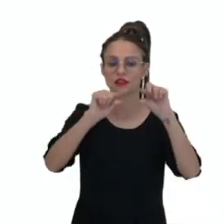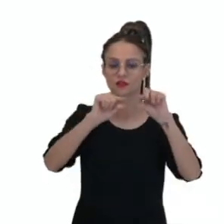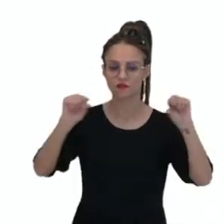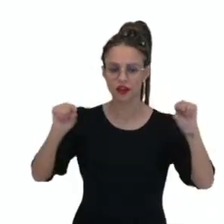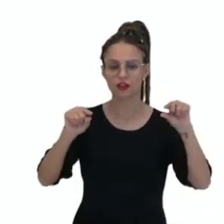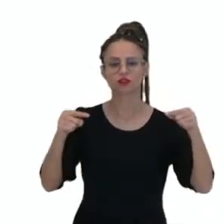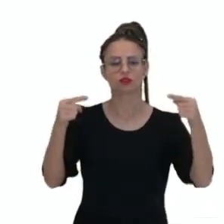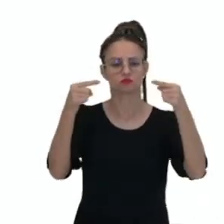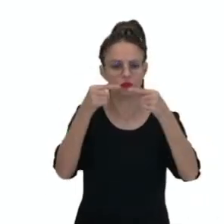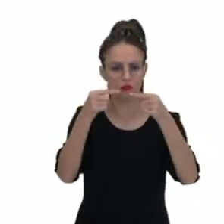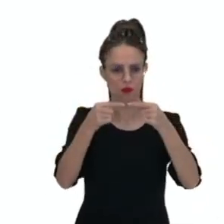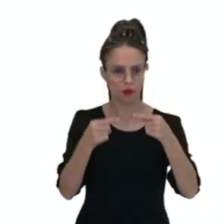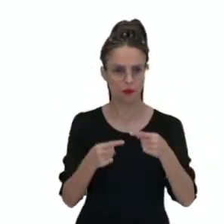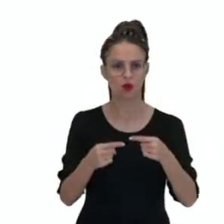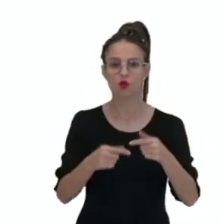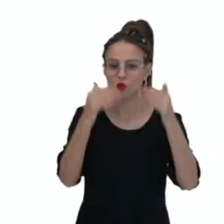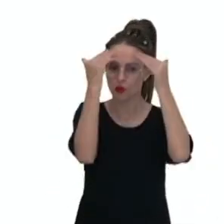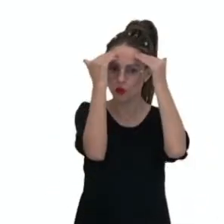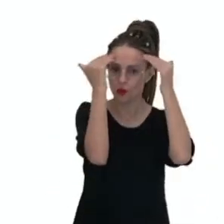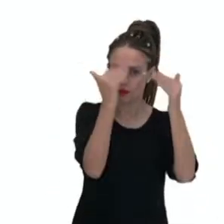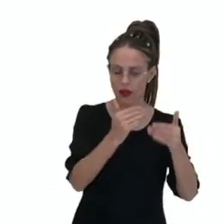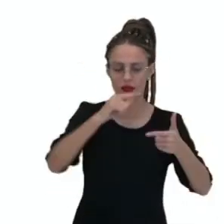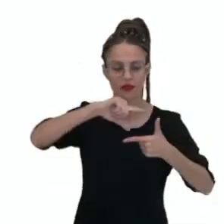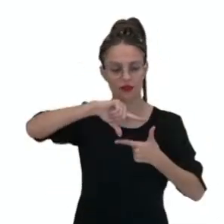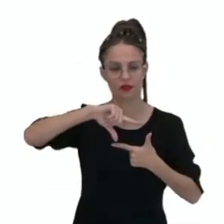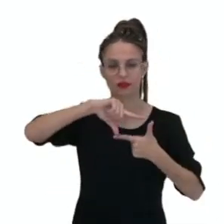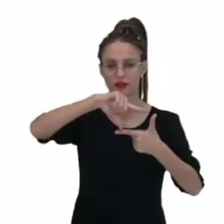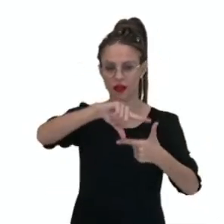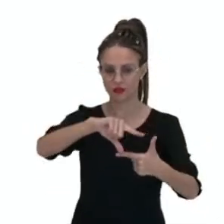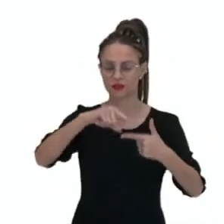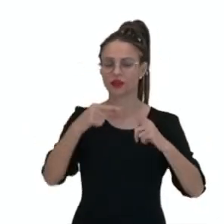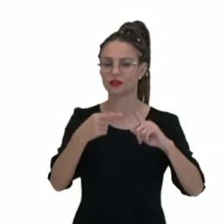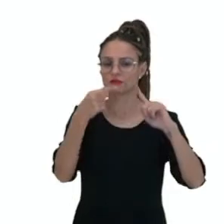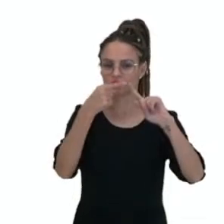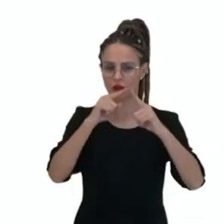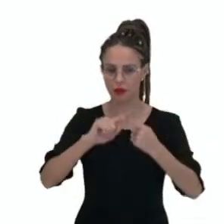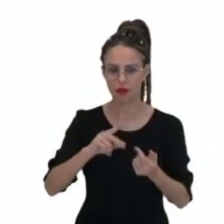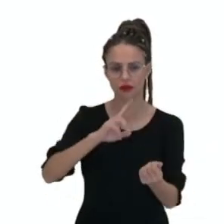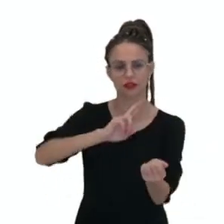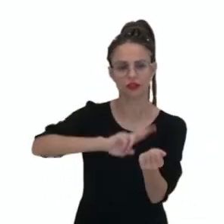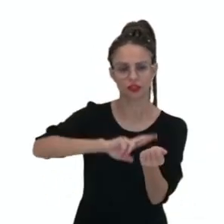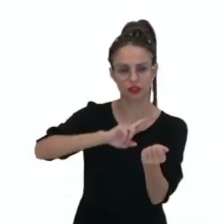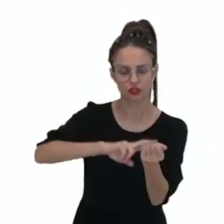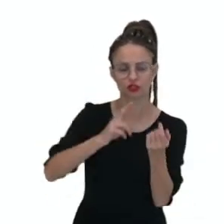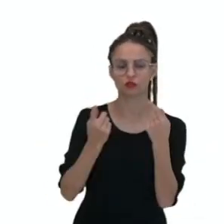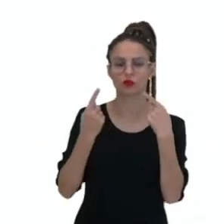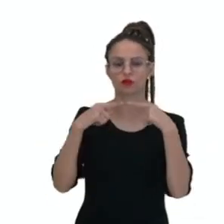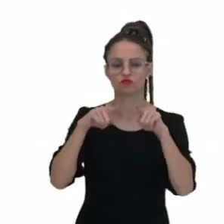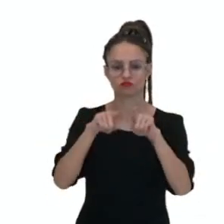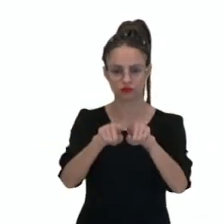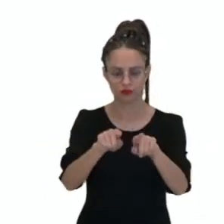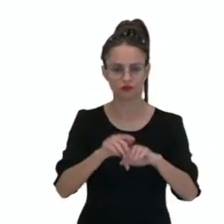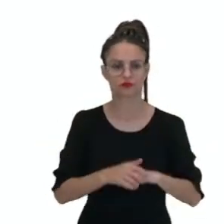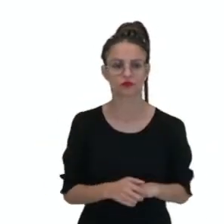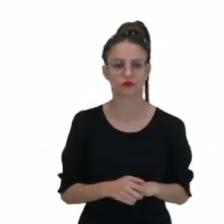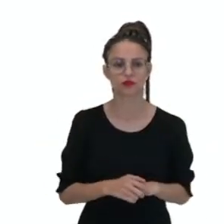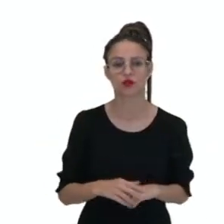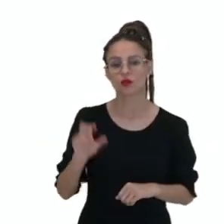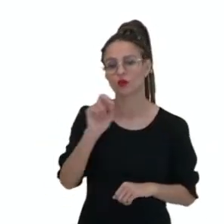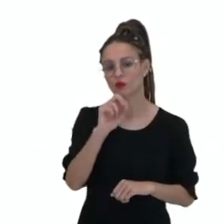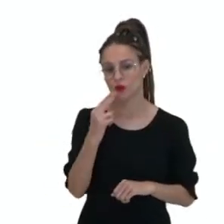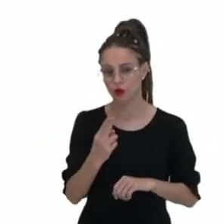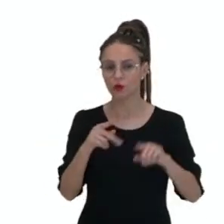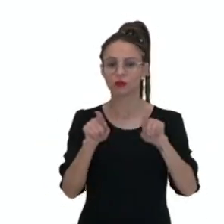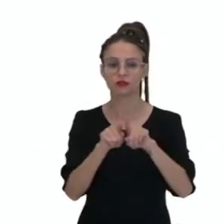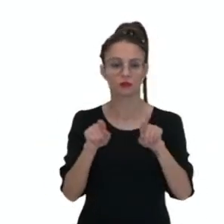quais? Os que obedecem o quê? A métrica clássica, o rítmico, as rimas em intervalos iguais. E